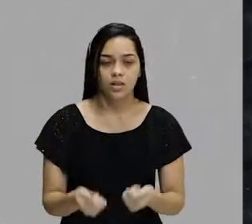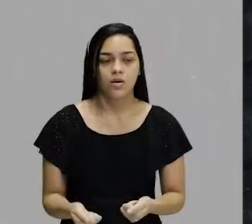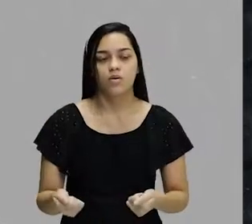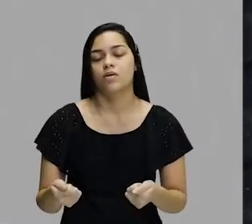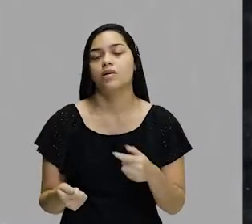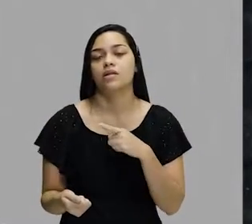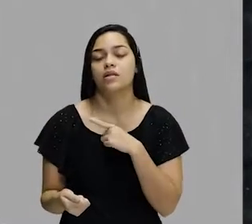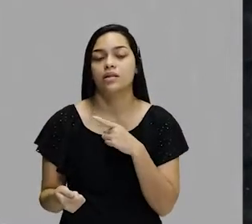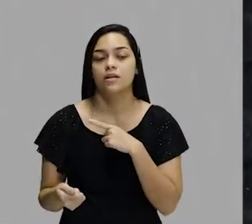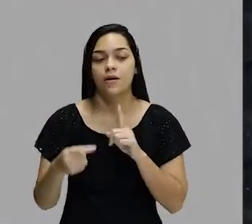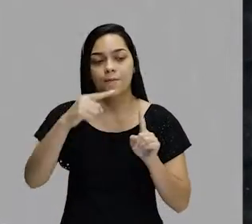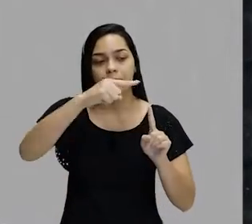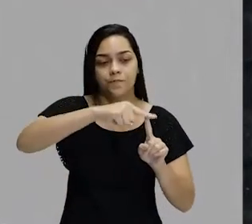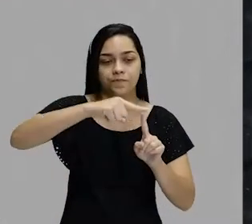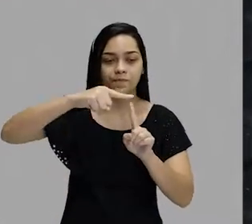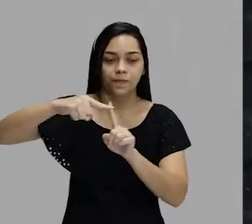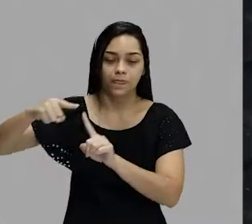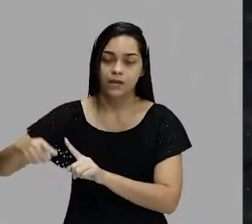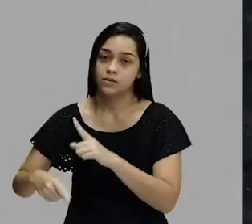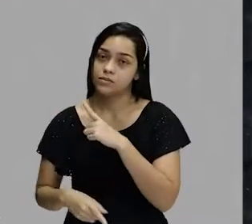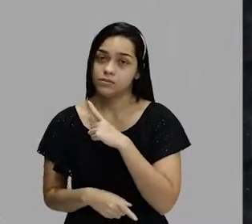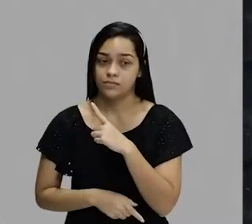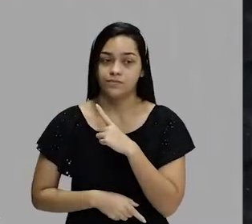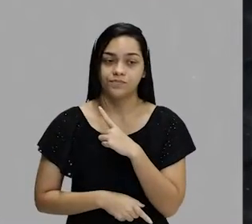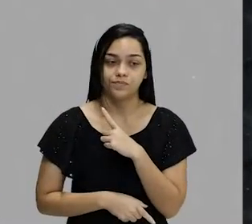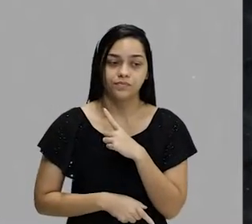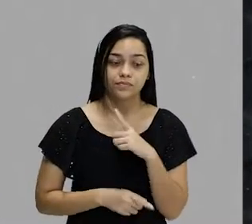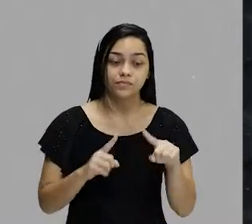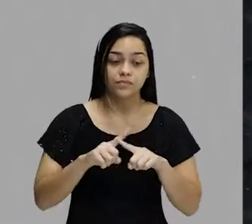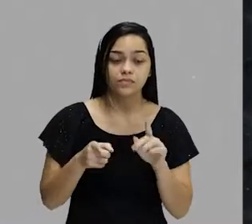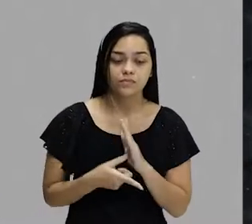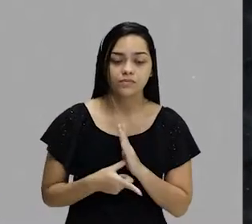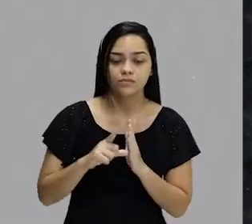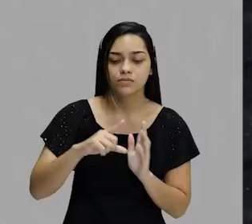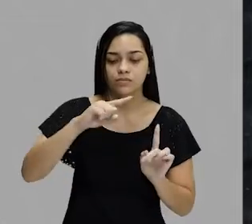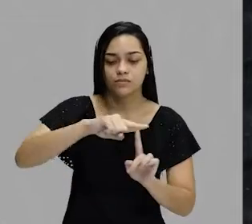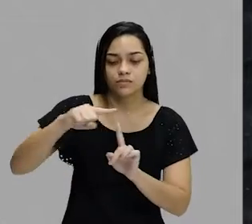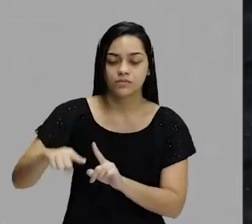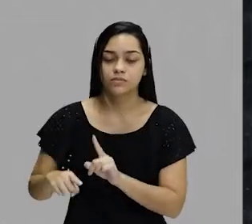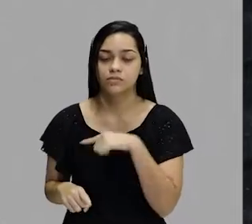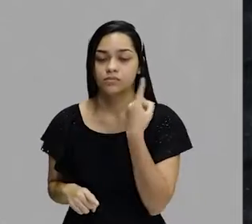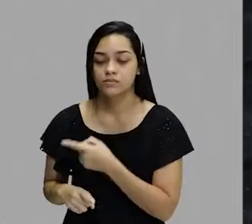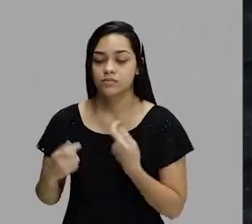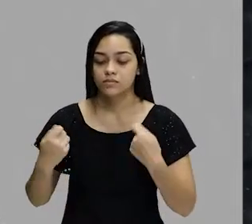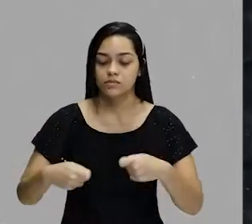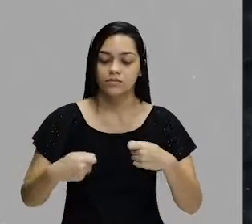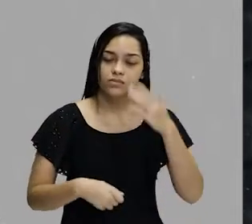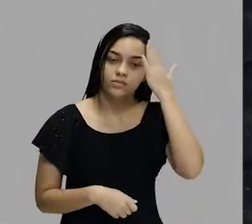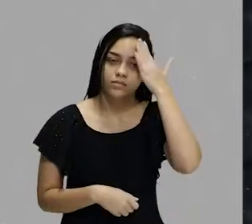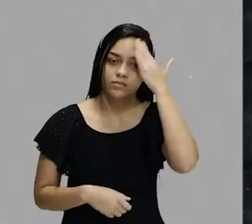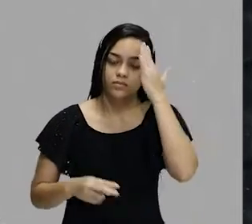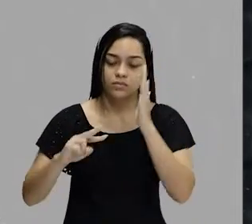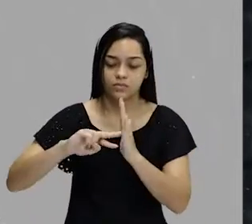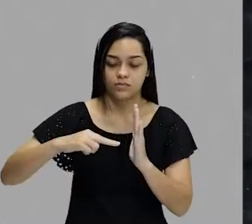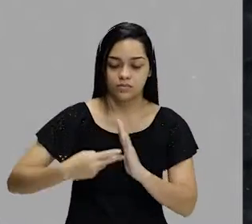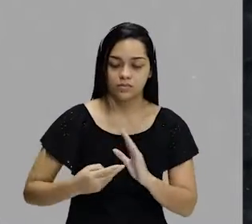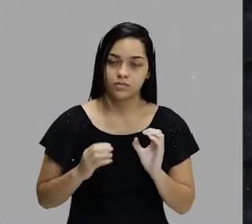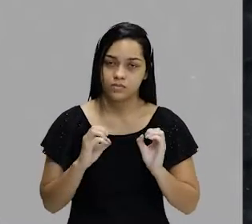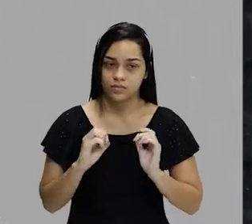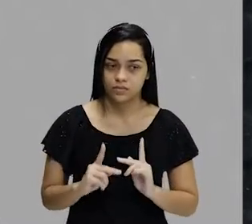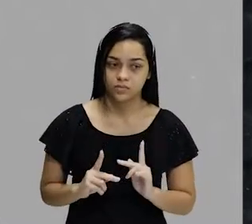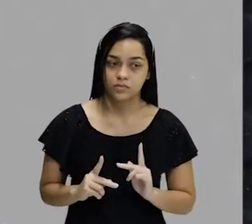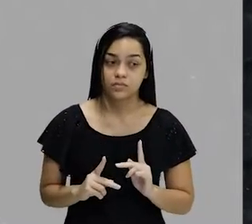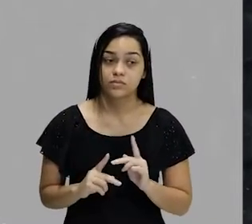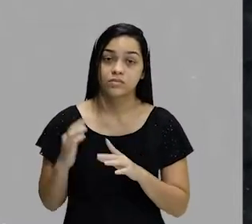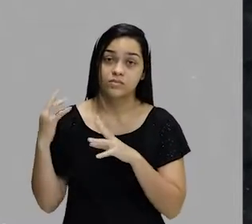todas as classificações das orações substantivas. Mas antes de classificá-las, precisamos entender o que é uma oração substantiva, tá?